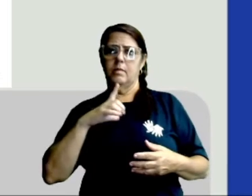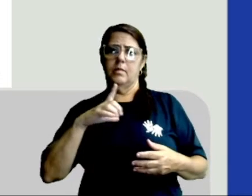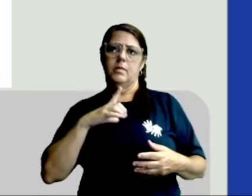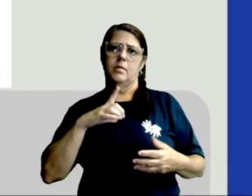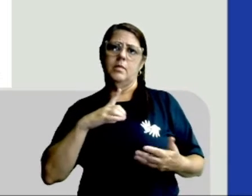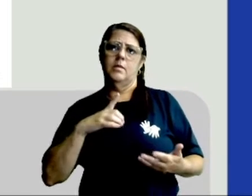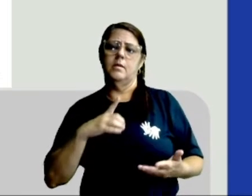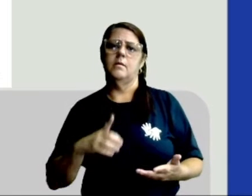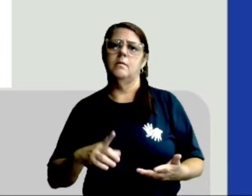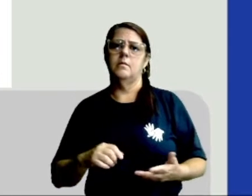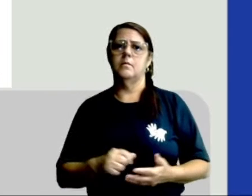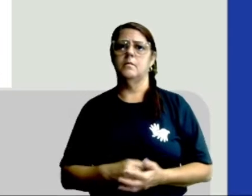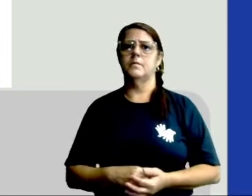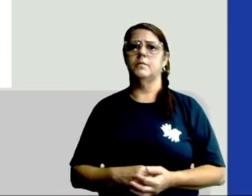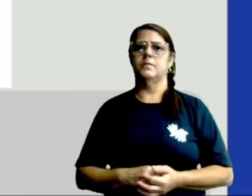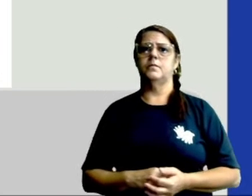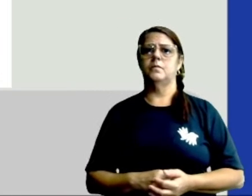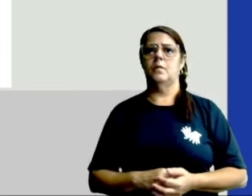temos aí,